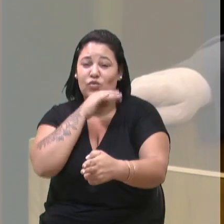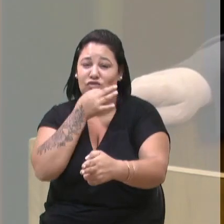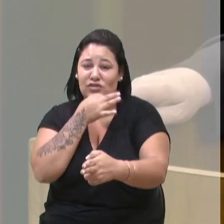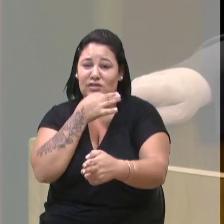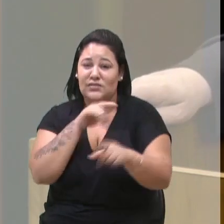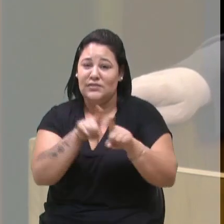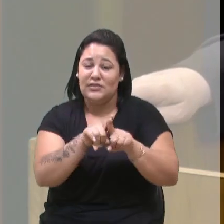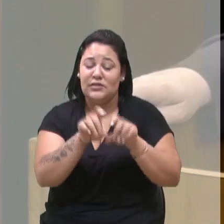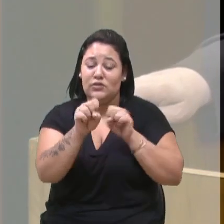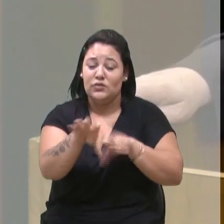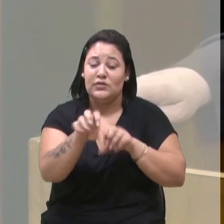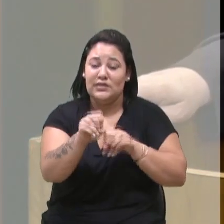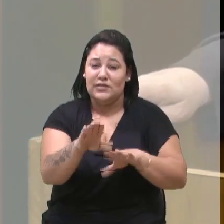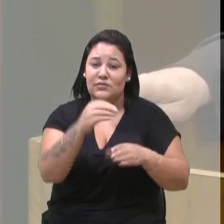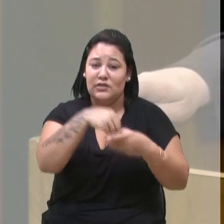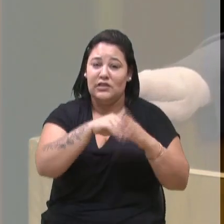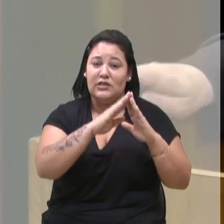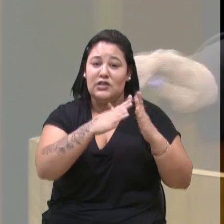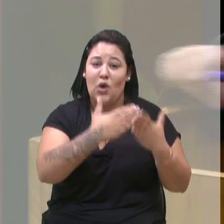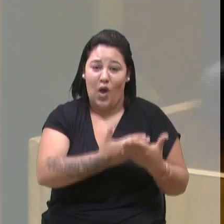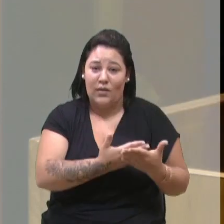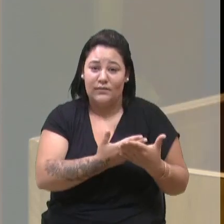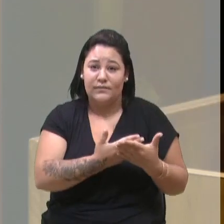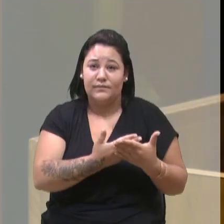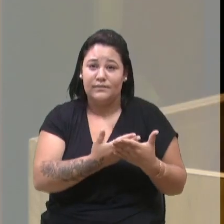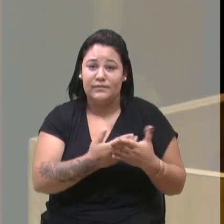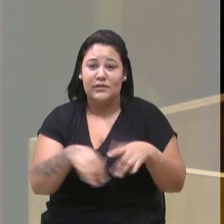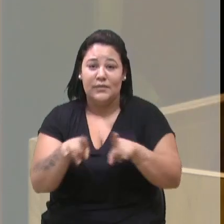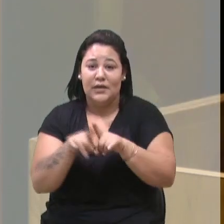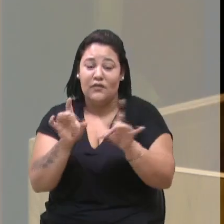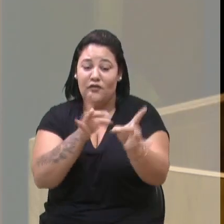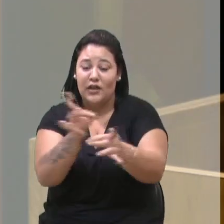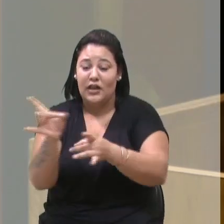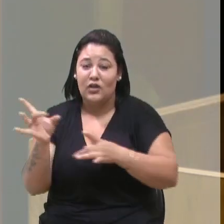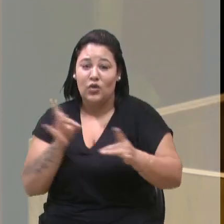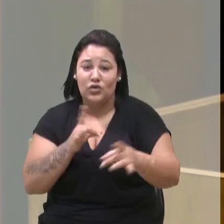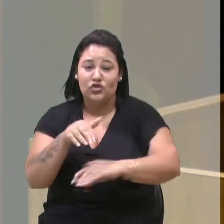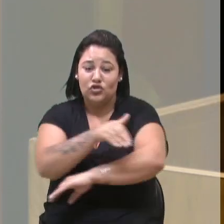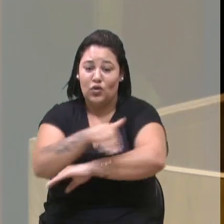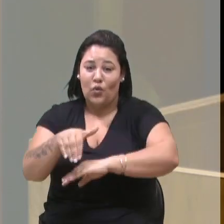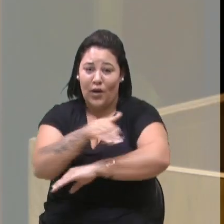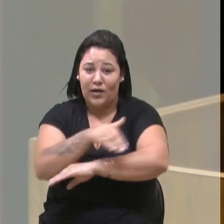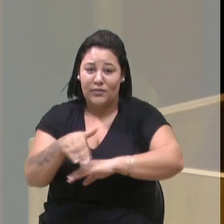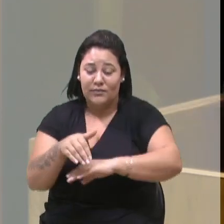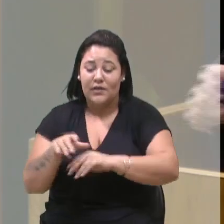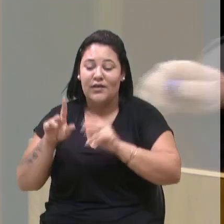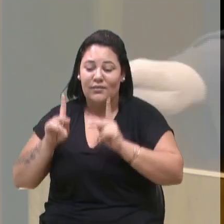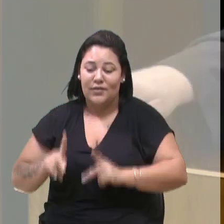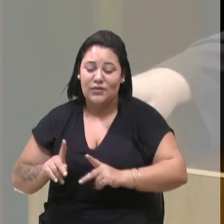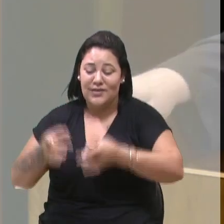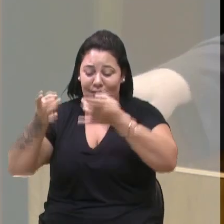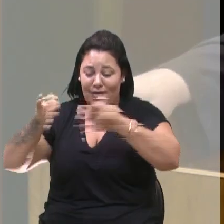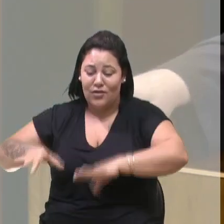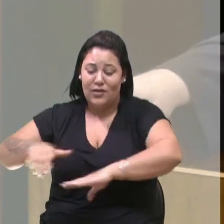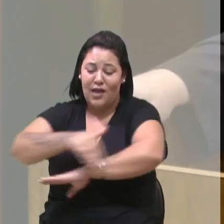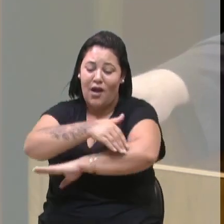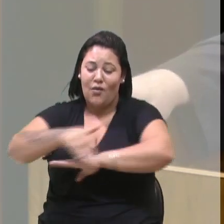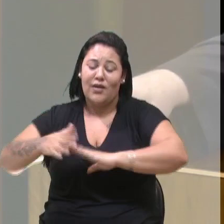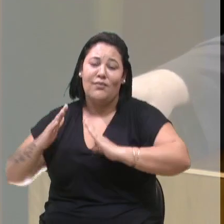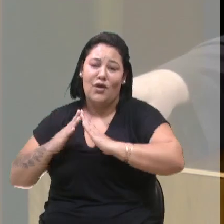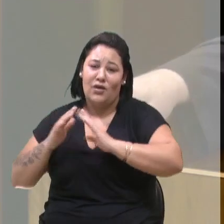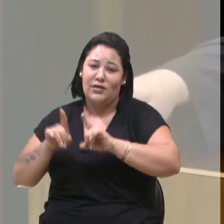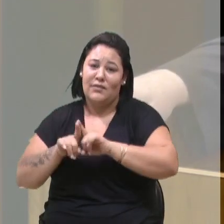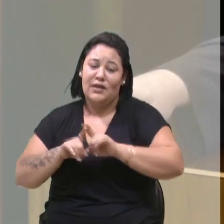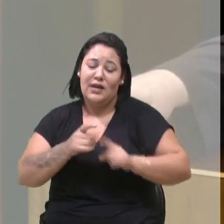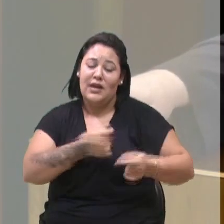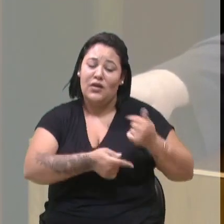a educação nas escolas, a situação dos ambulantes, situação de pessoas em situação de rua e a economia